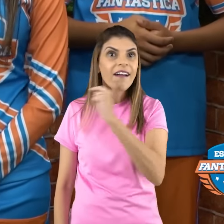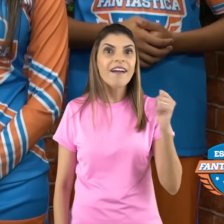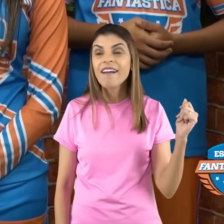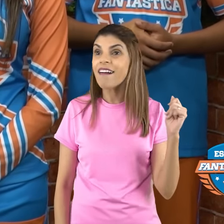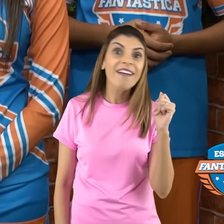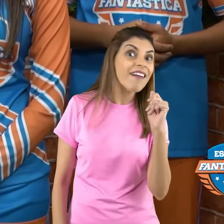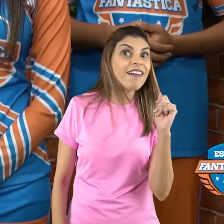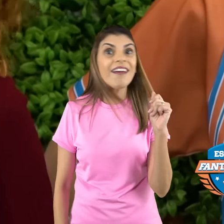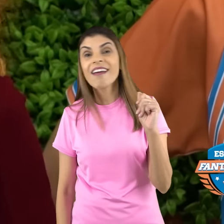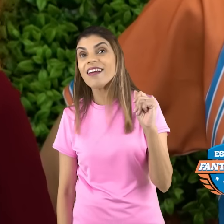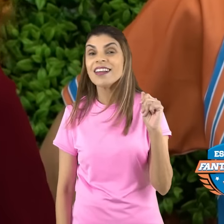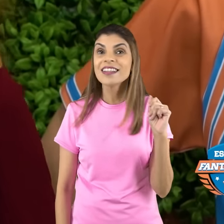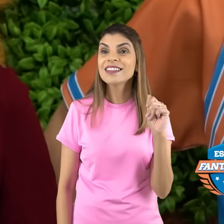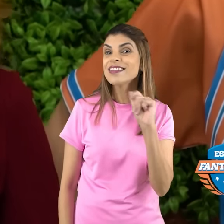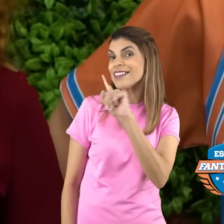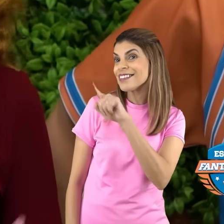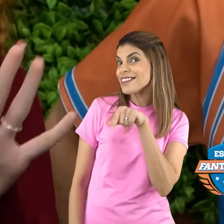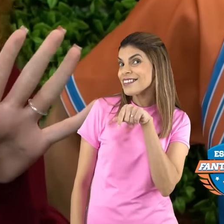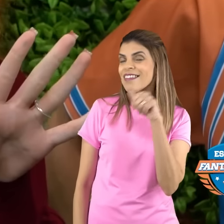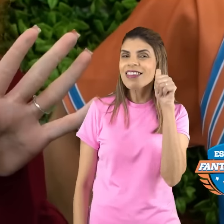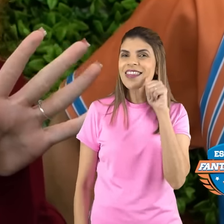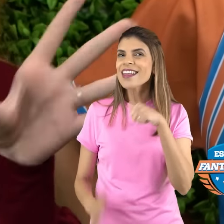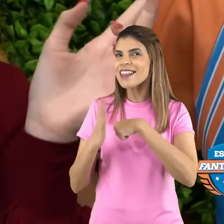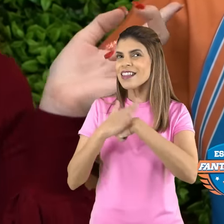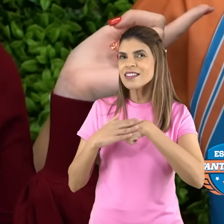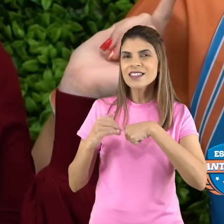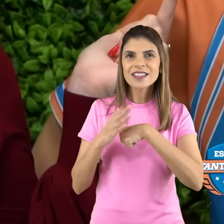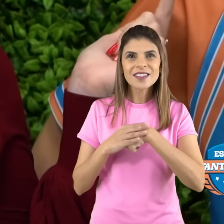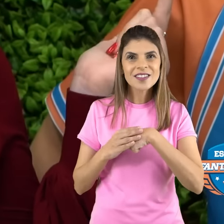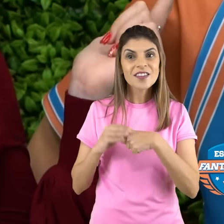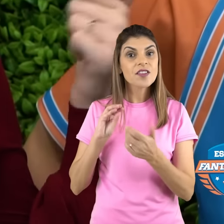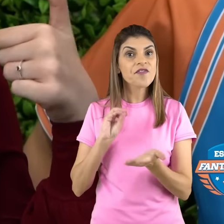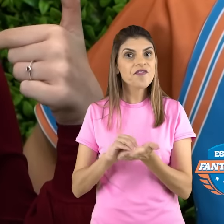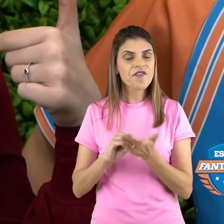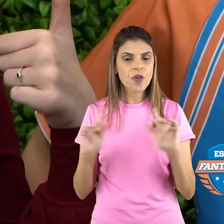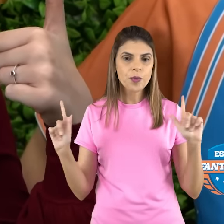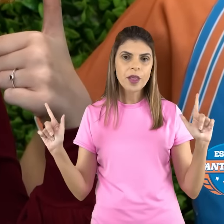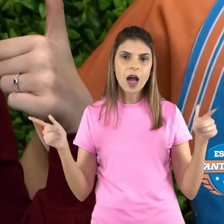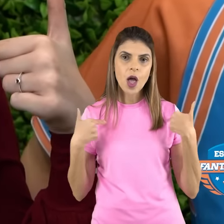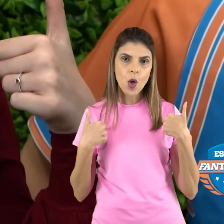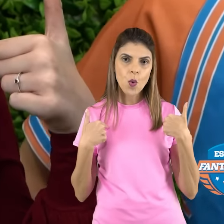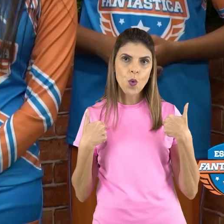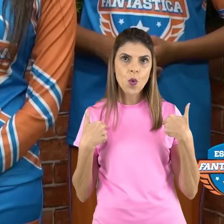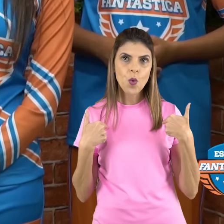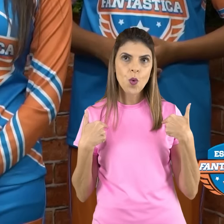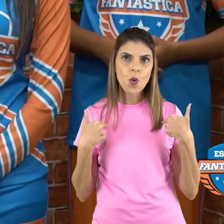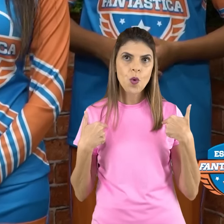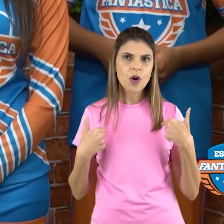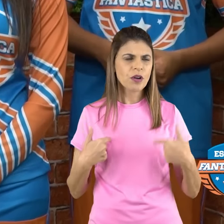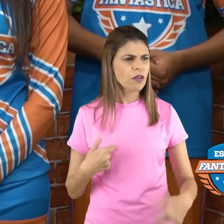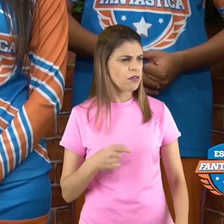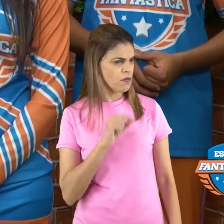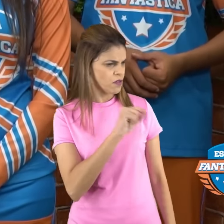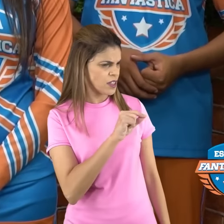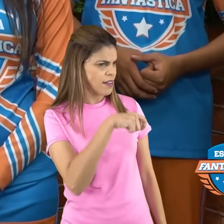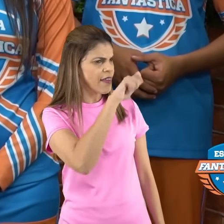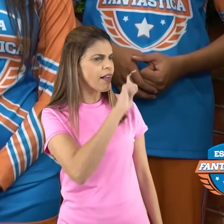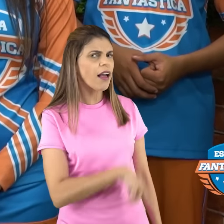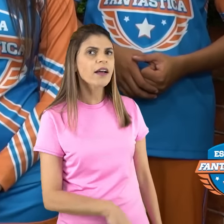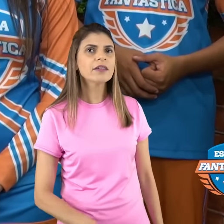Ei, ei, ei, queridinha! Peraí, ainda tem eu aqui. Quem é